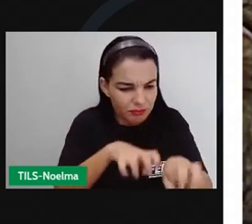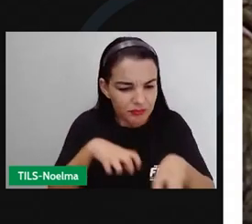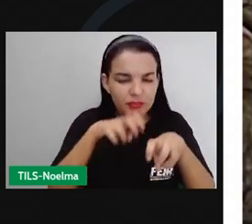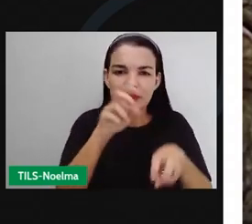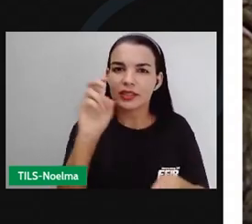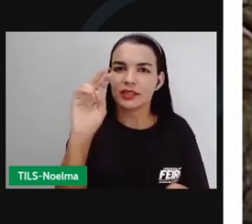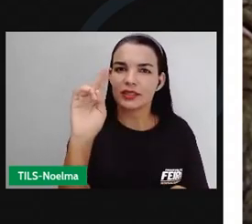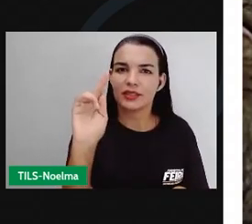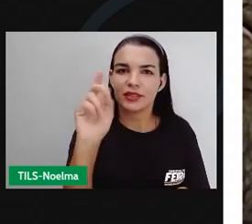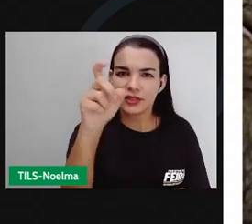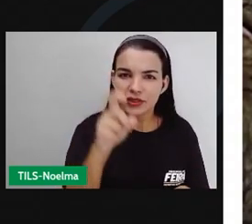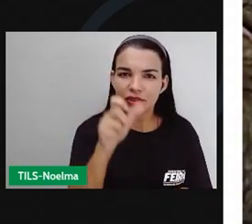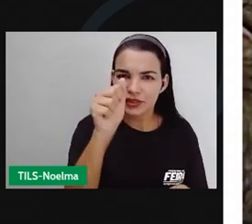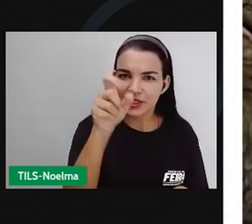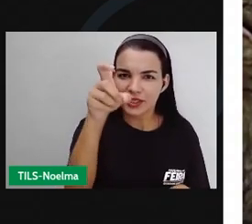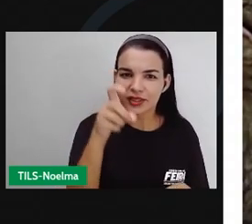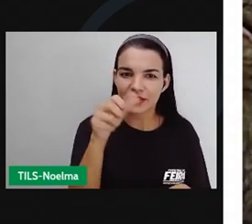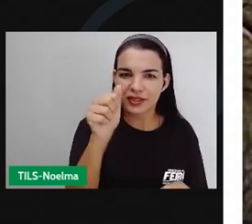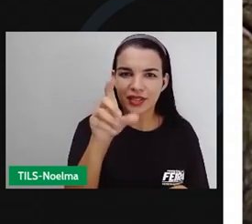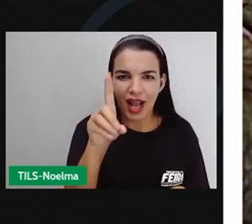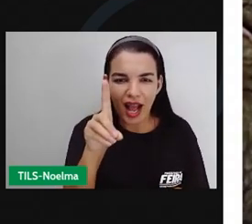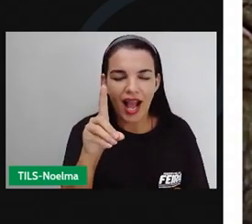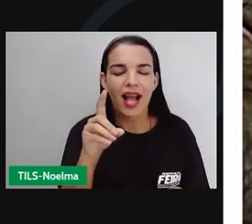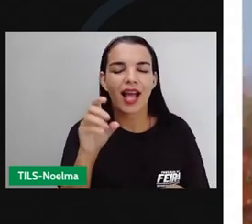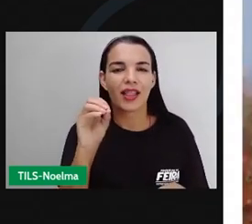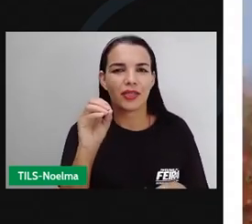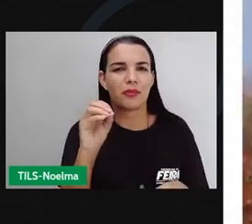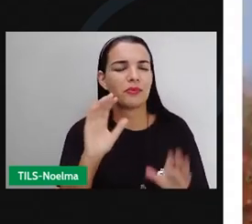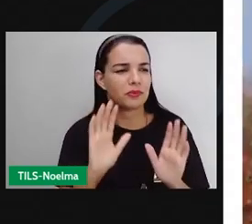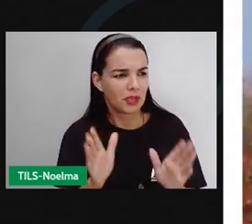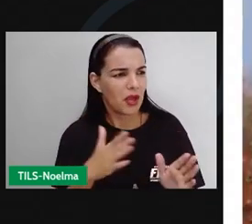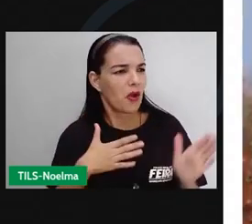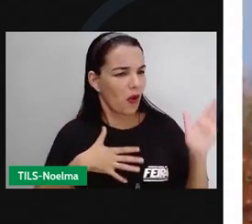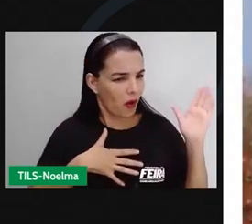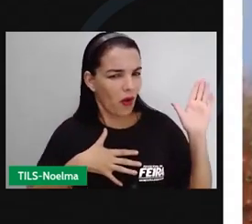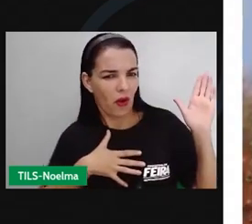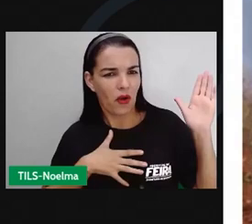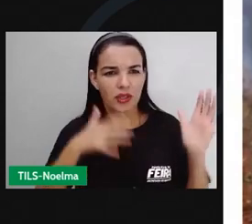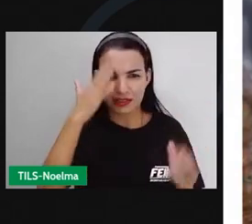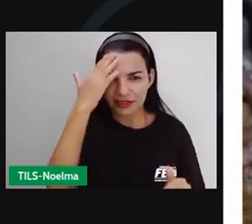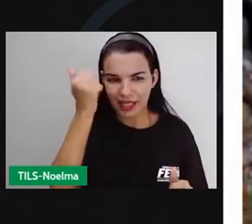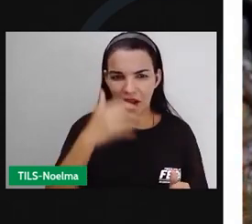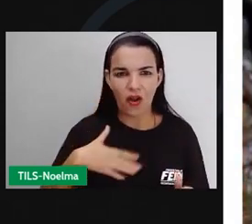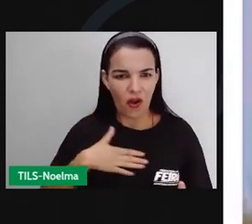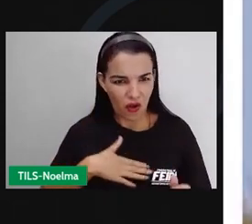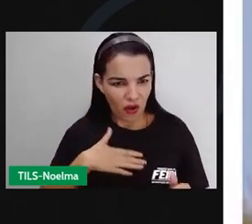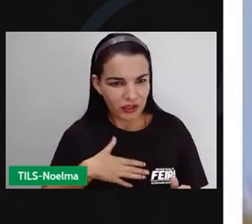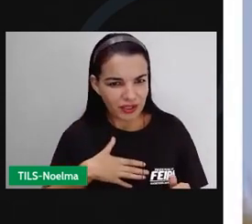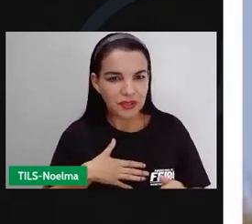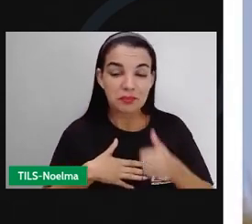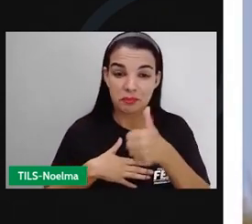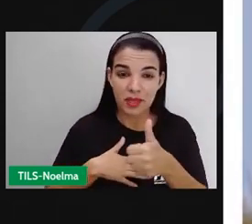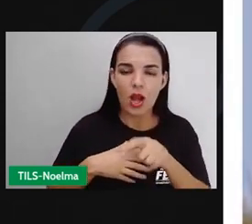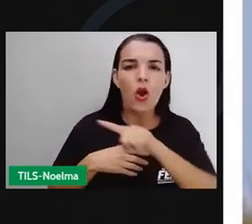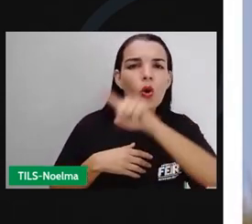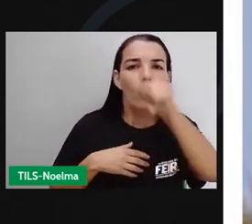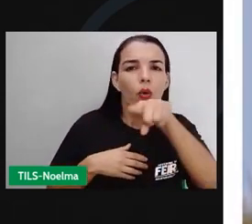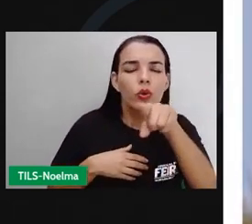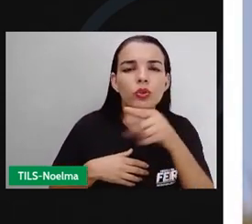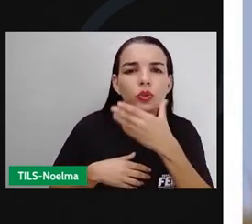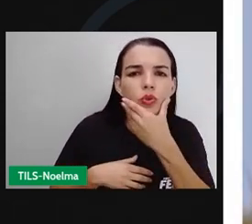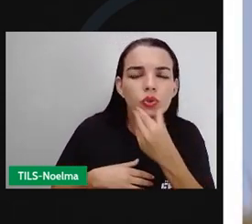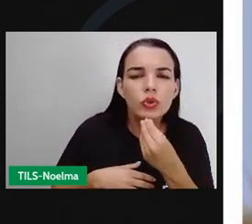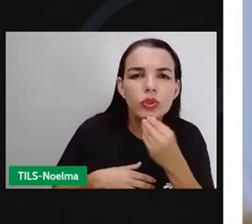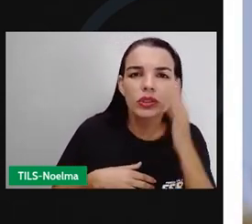de chachar? Gosto de chachar o feijão e também gosto de dançar chachado. Ah, muito bem. E o senhor sabe dançar